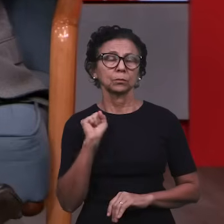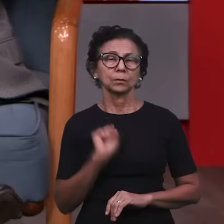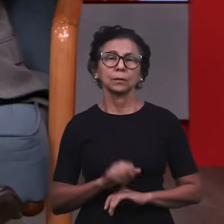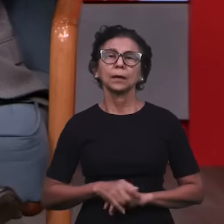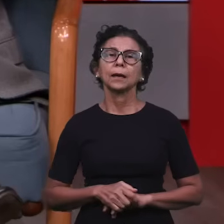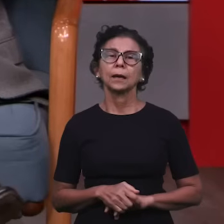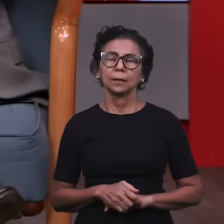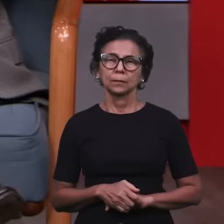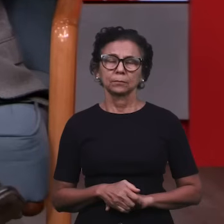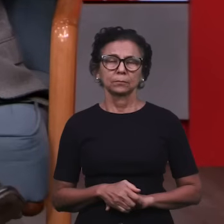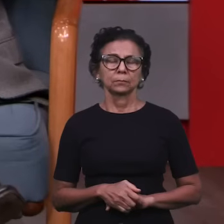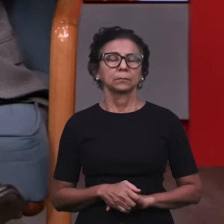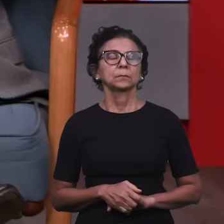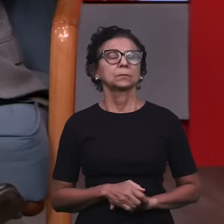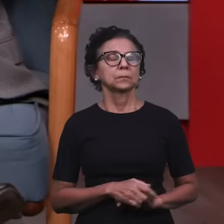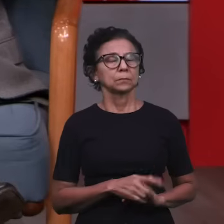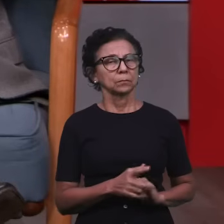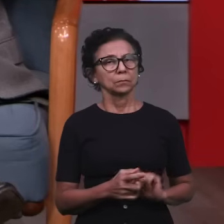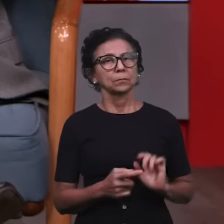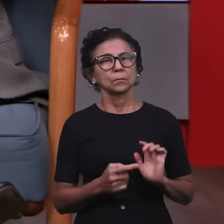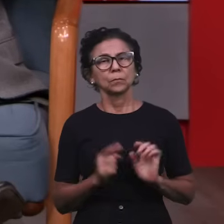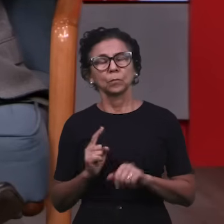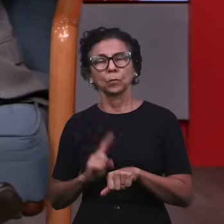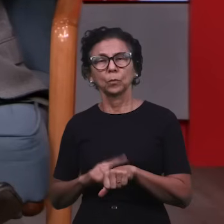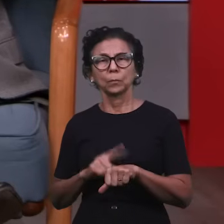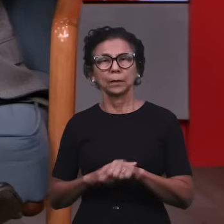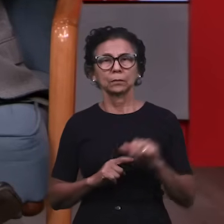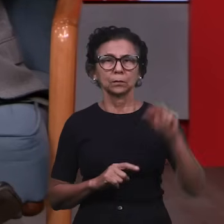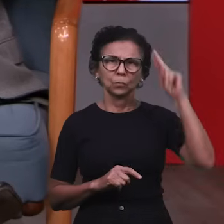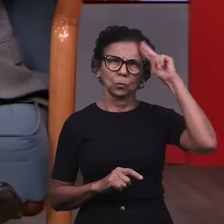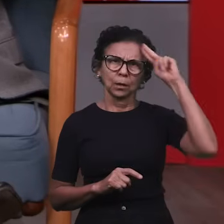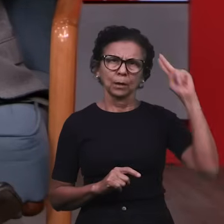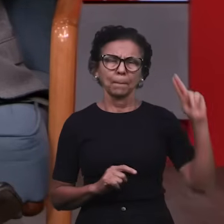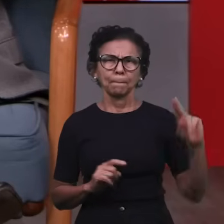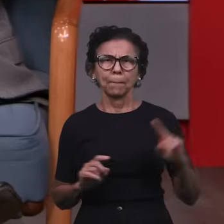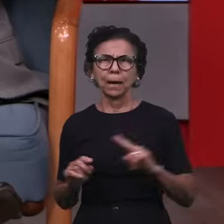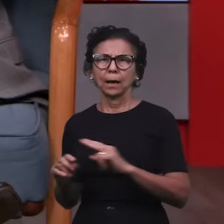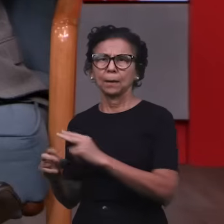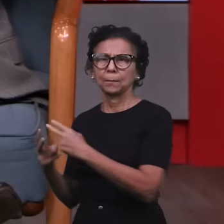No momento, que eles vieram para prender Jesus,